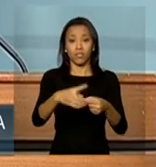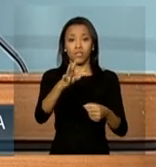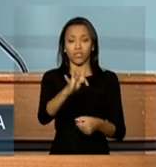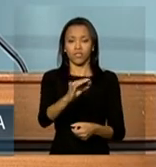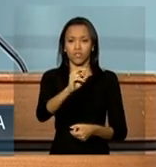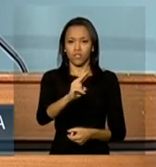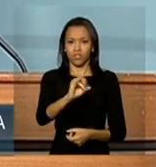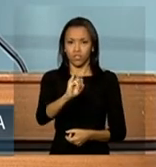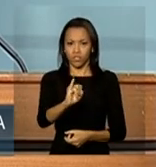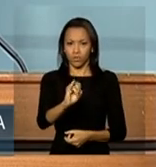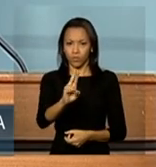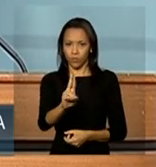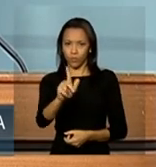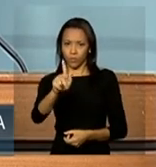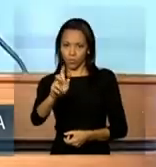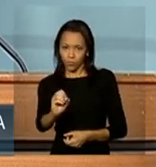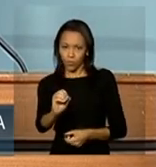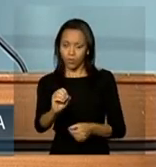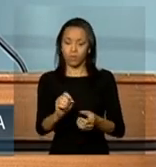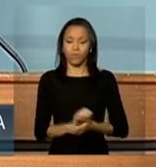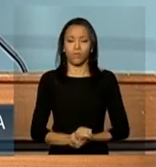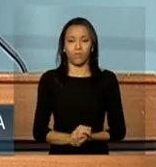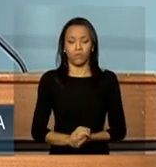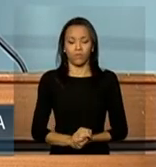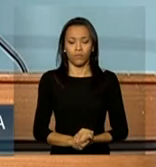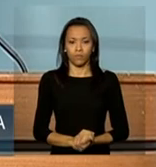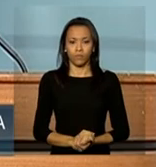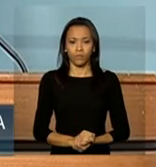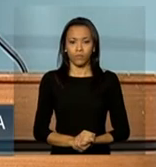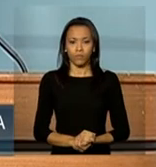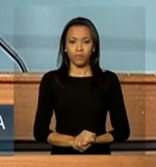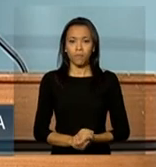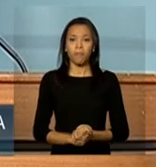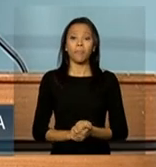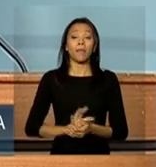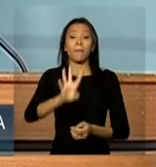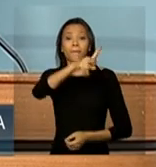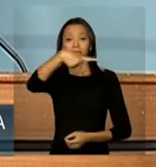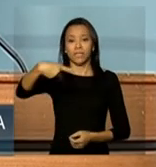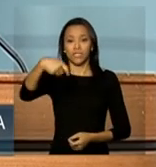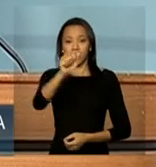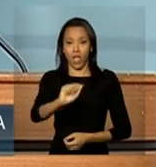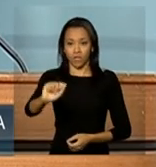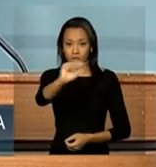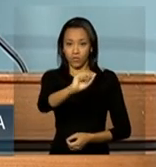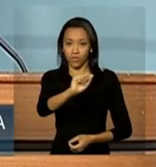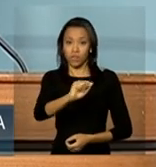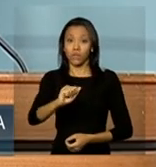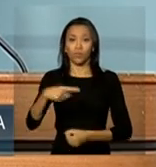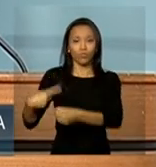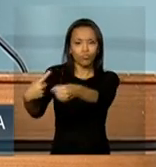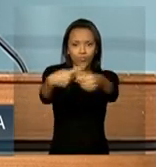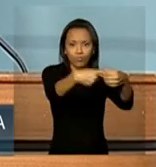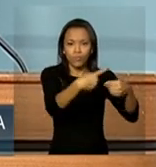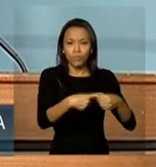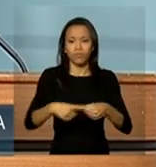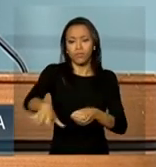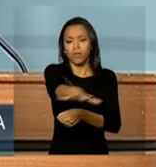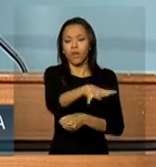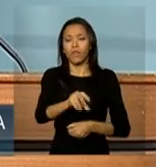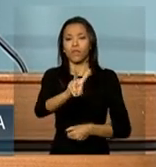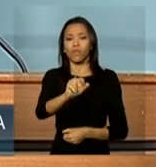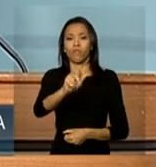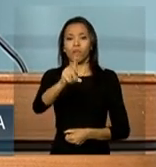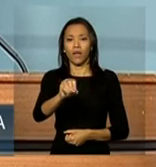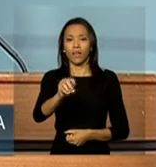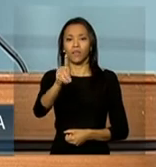Verno Aldarir Miller. Presidente da Associação dos Municípios do Vale do Rio Caí, prefeito de